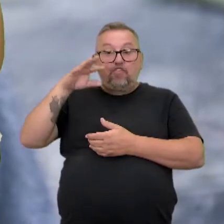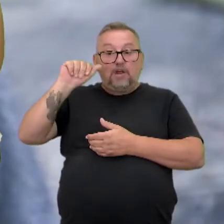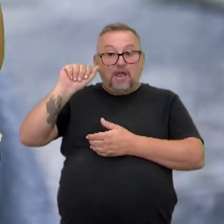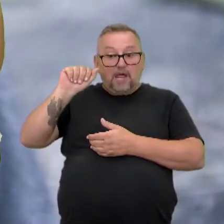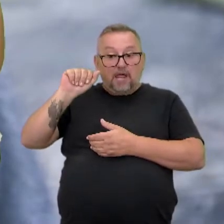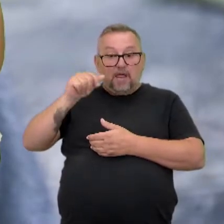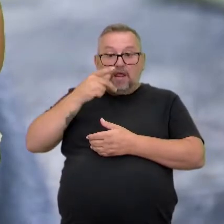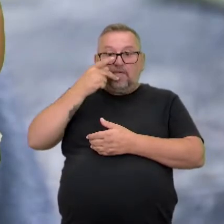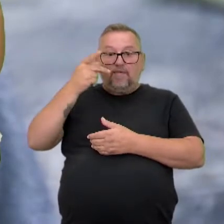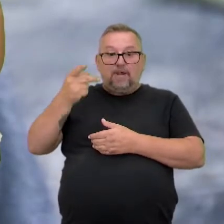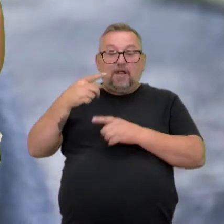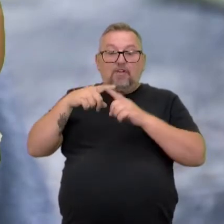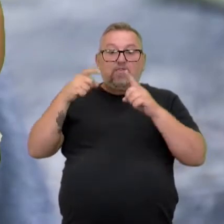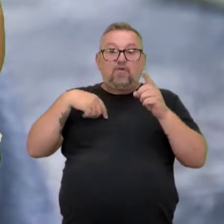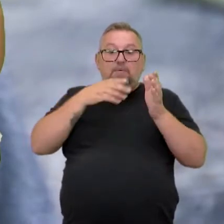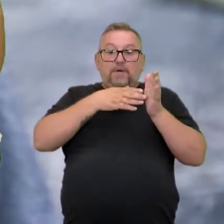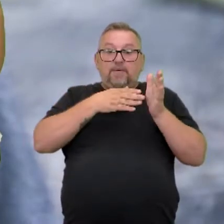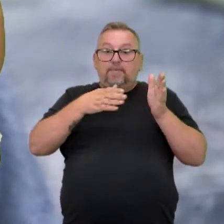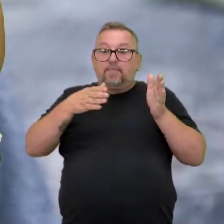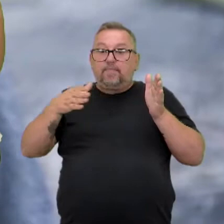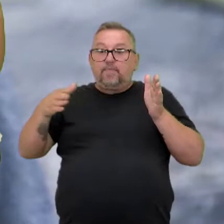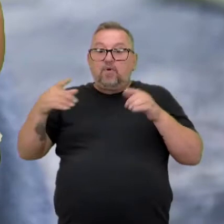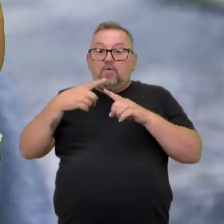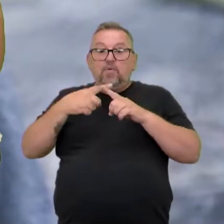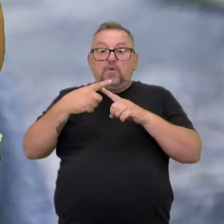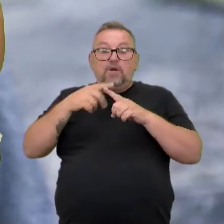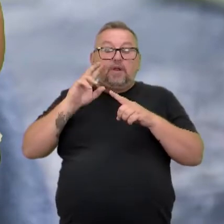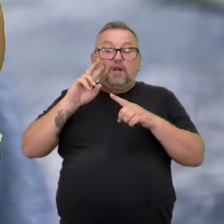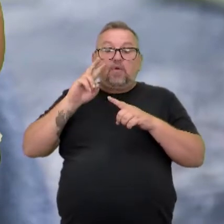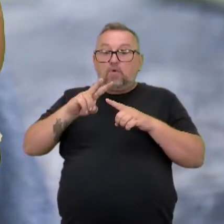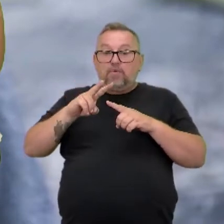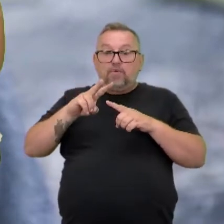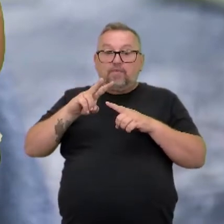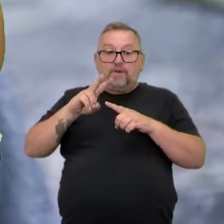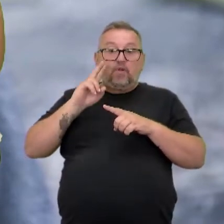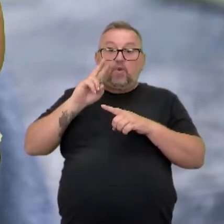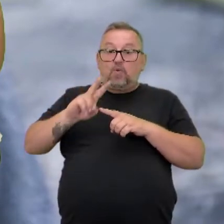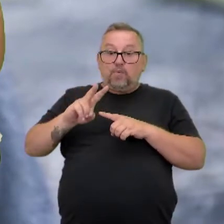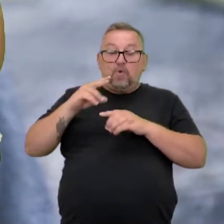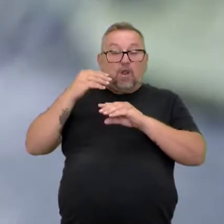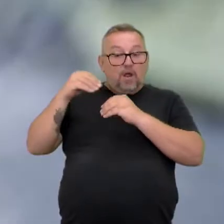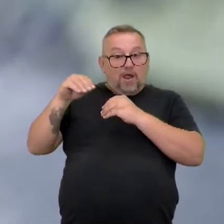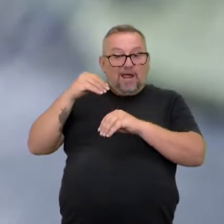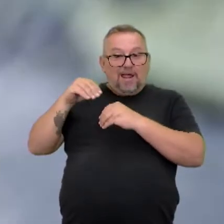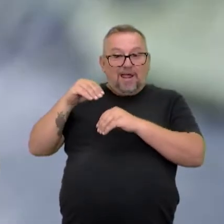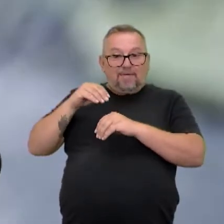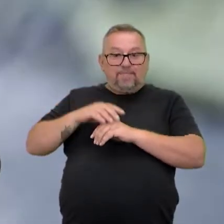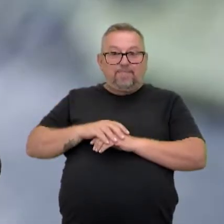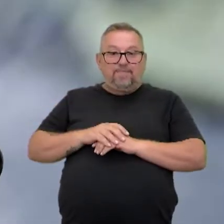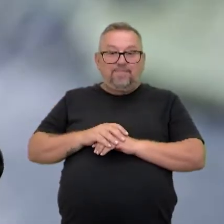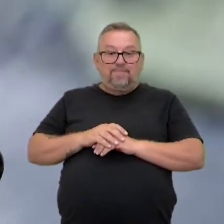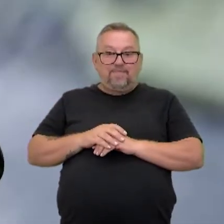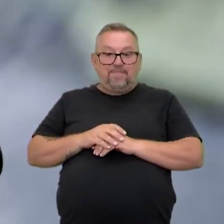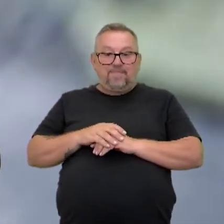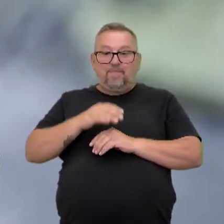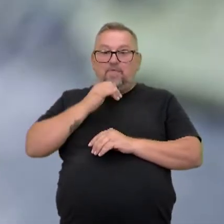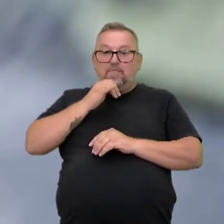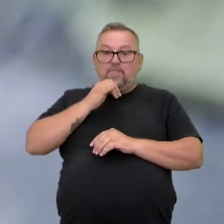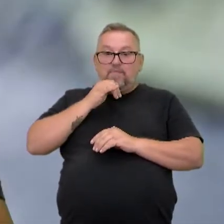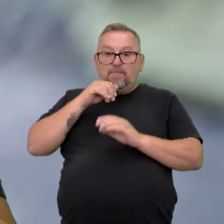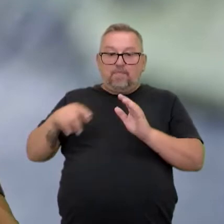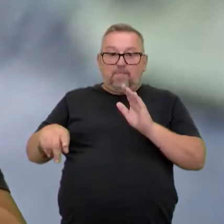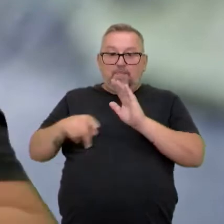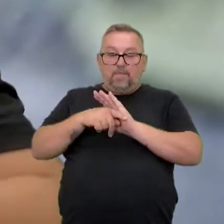esse fluxo de por que que tá todo mundo vendo, porque todo mundo olha para aquilo e entende, né? Por exemplo, na